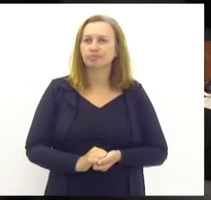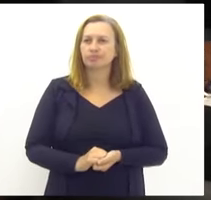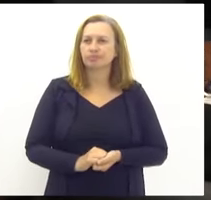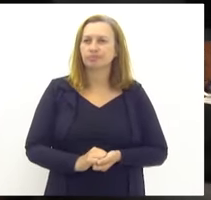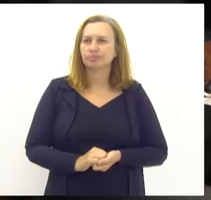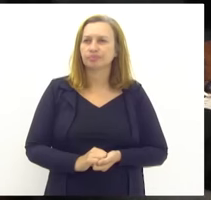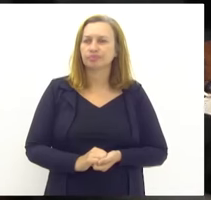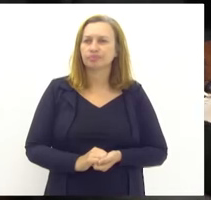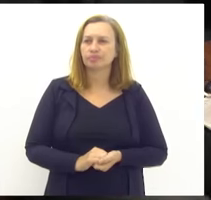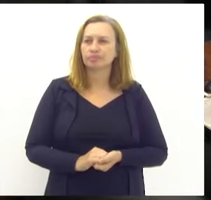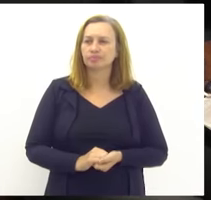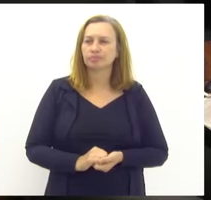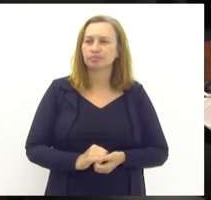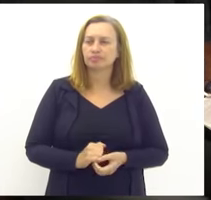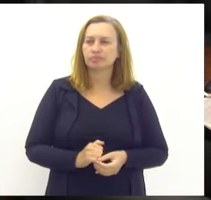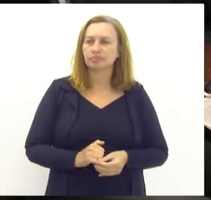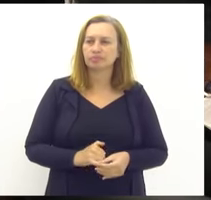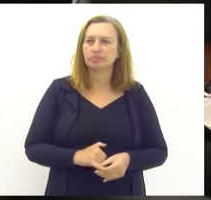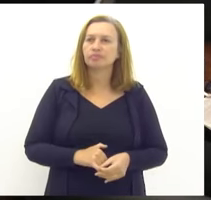Gualberto